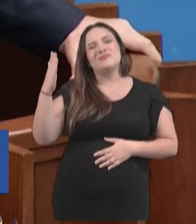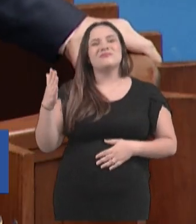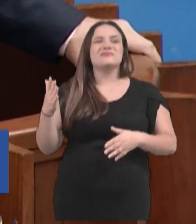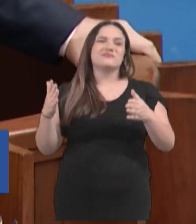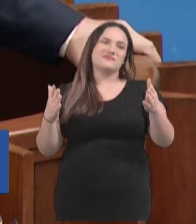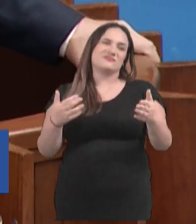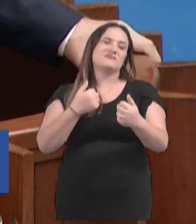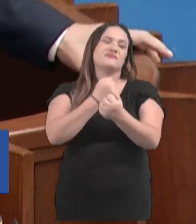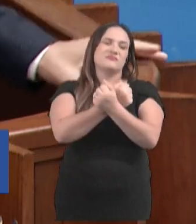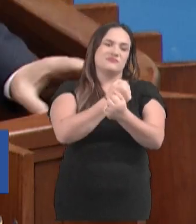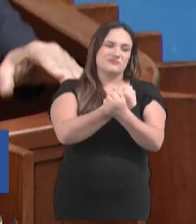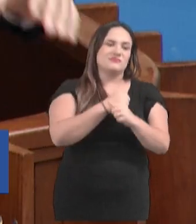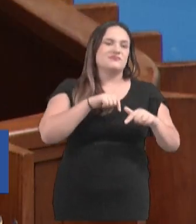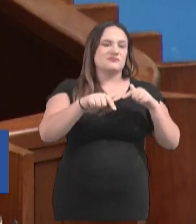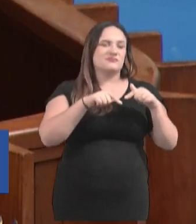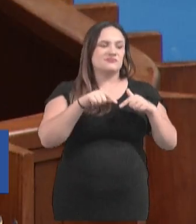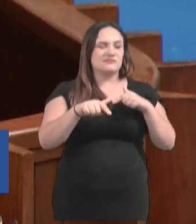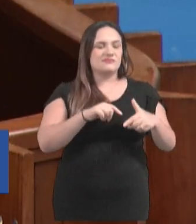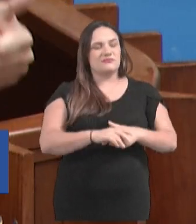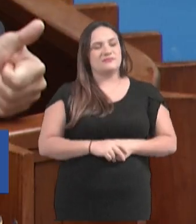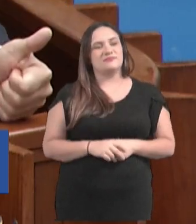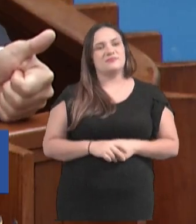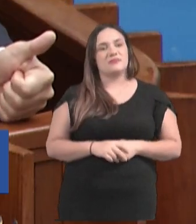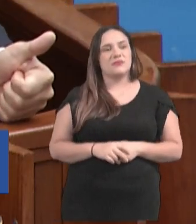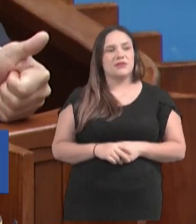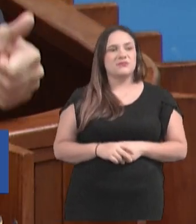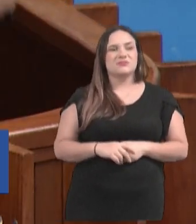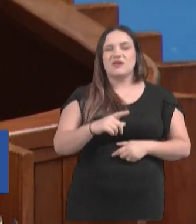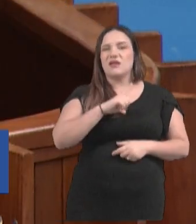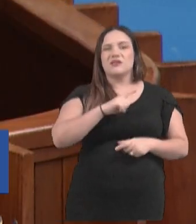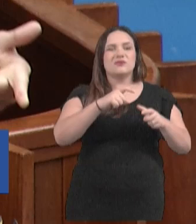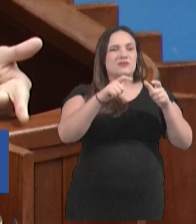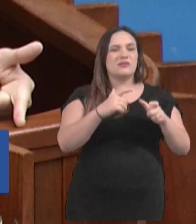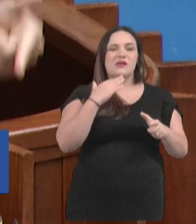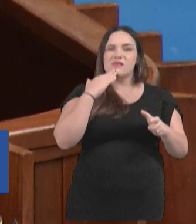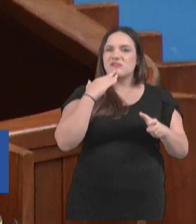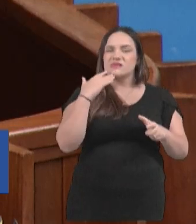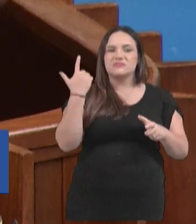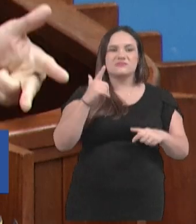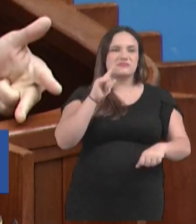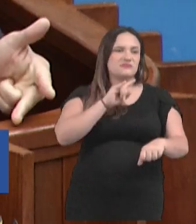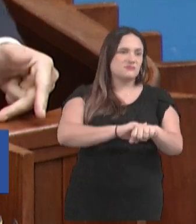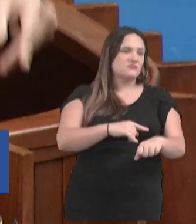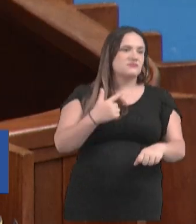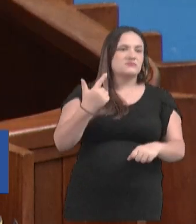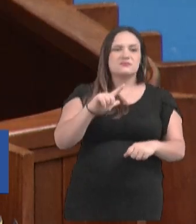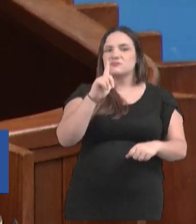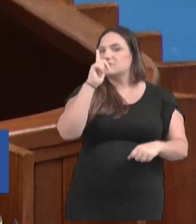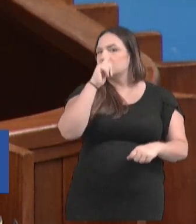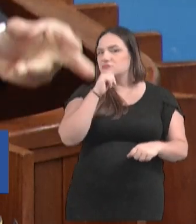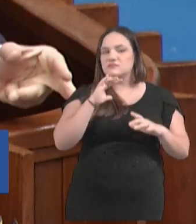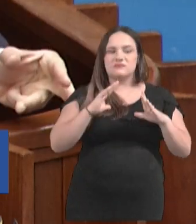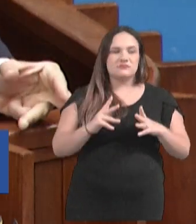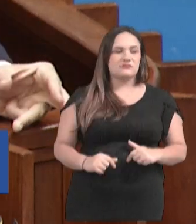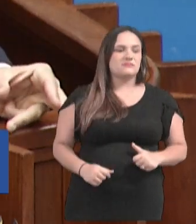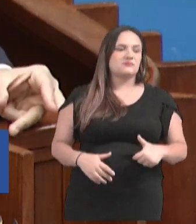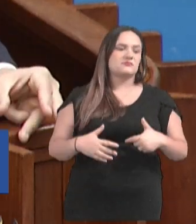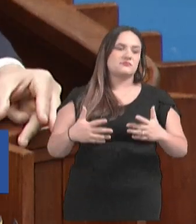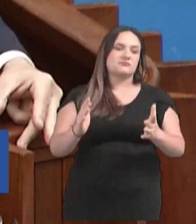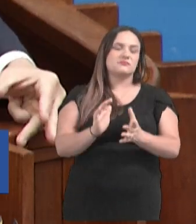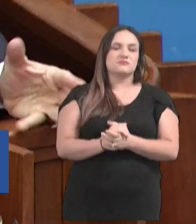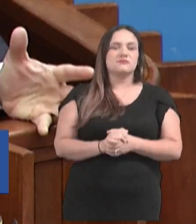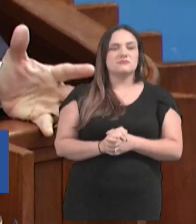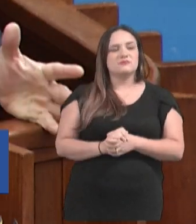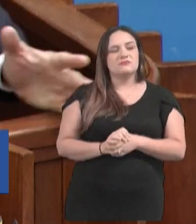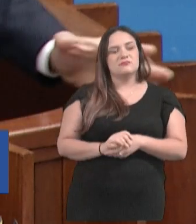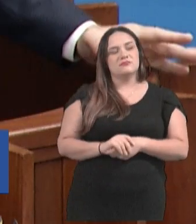aqui de trabalhadores que estão em alojamentos precários, sem banheiro, sem água potável, com uma